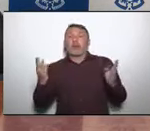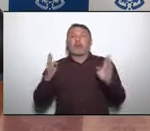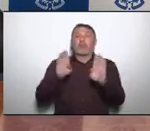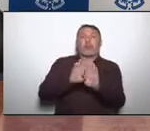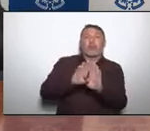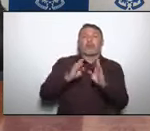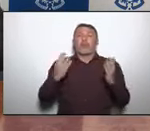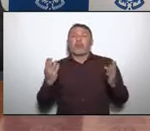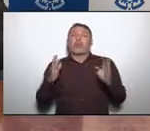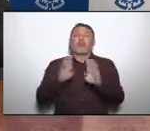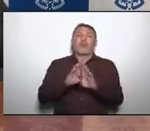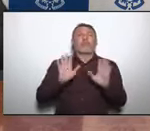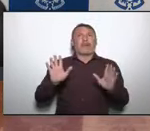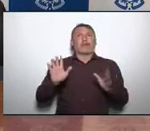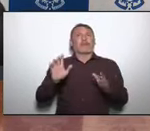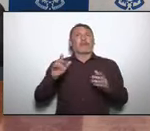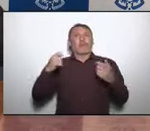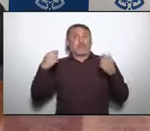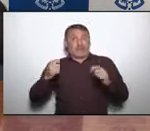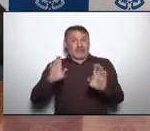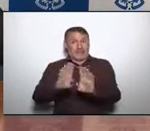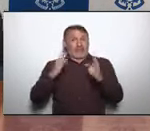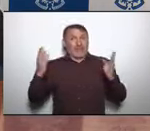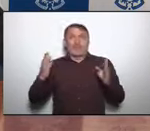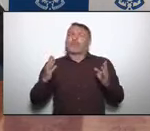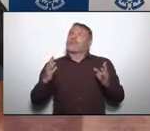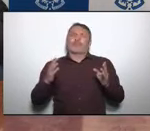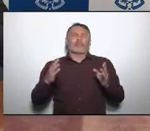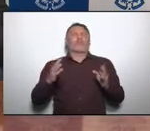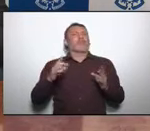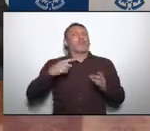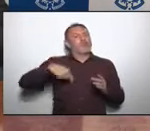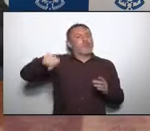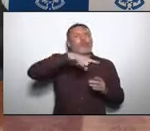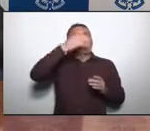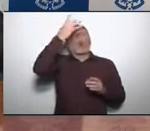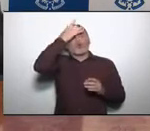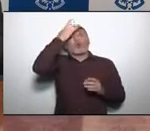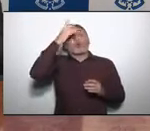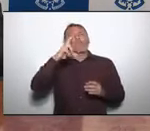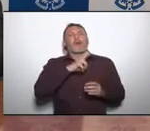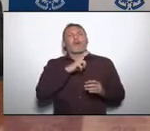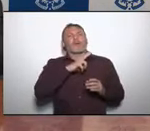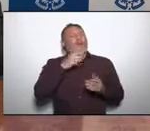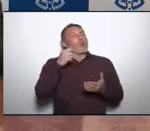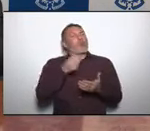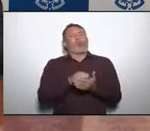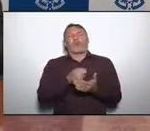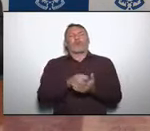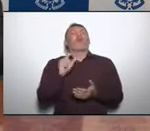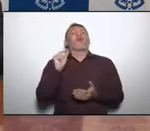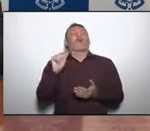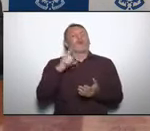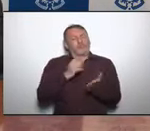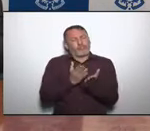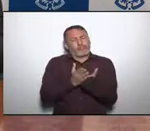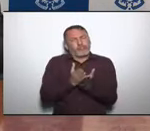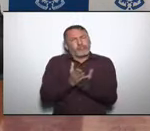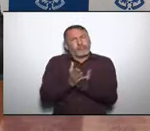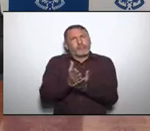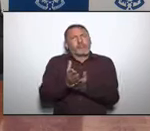flexibilize alguma coisa, né, o protocolo individual nosso, de cada um de nós, tem que seguir, como eu disse, com